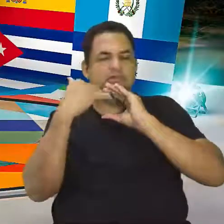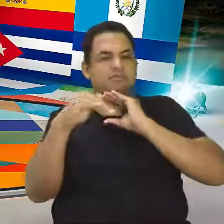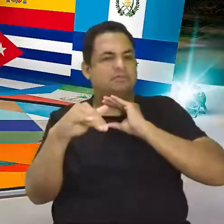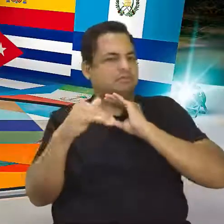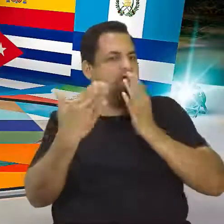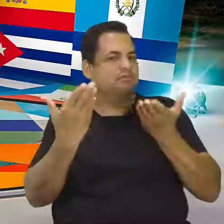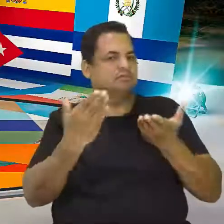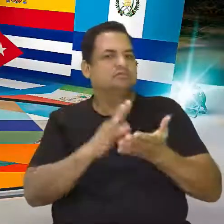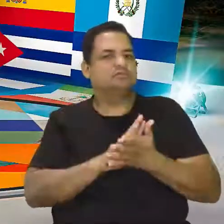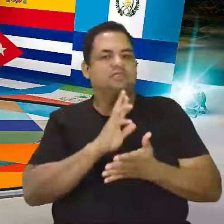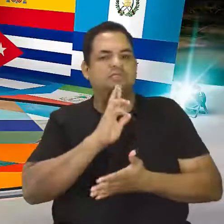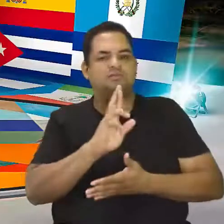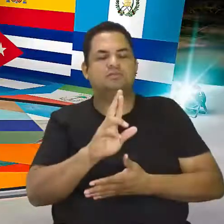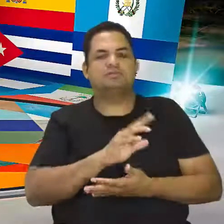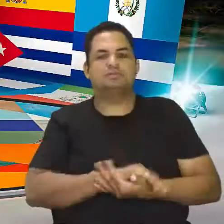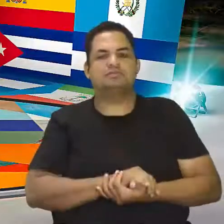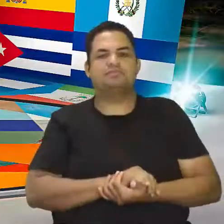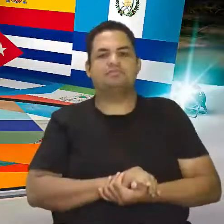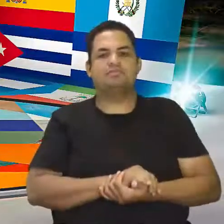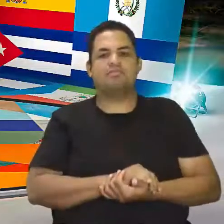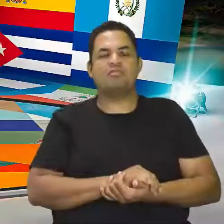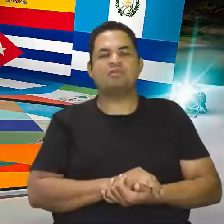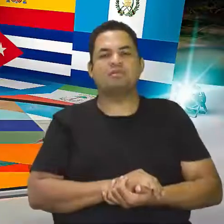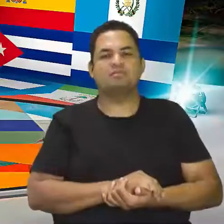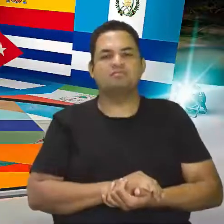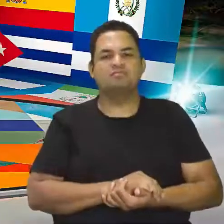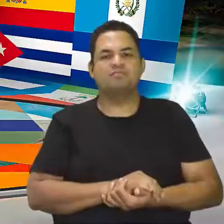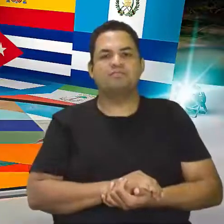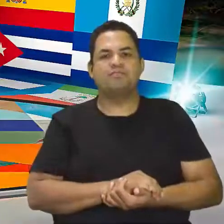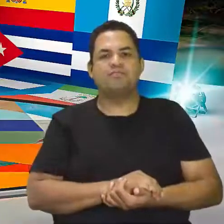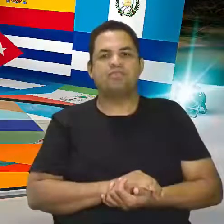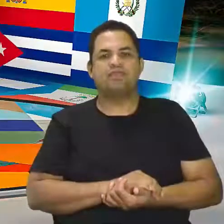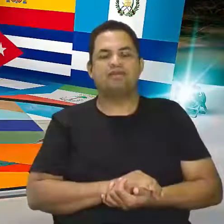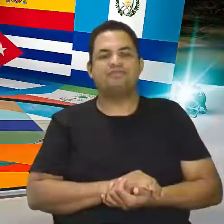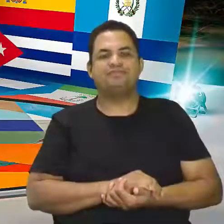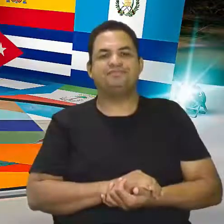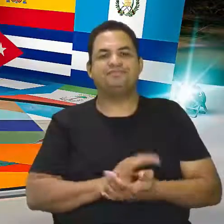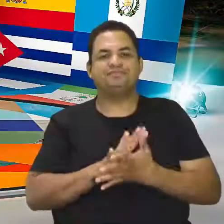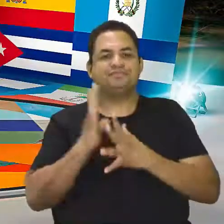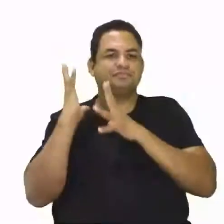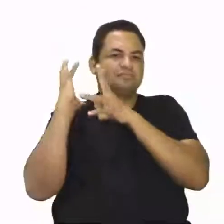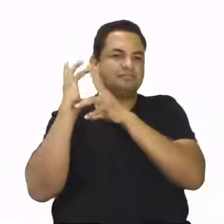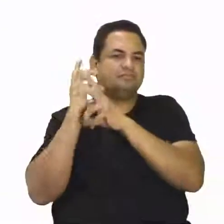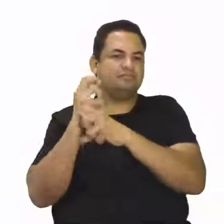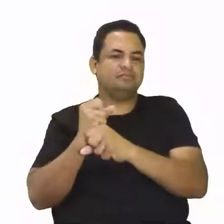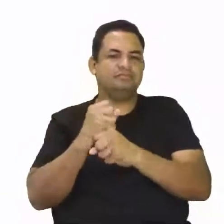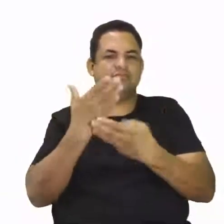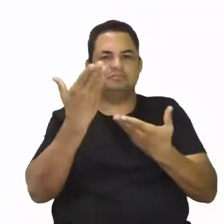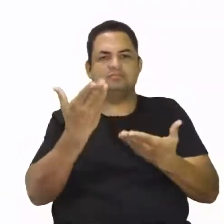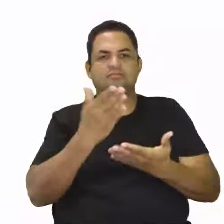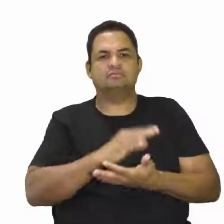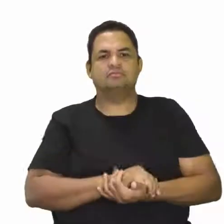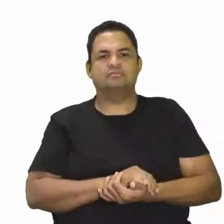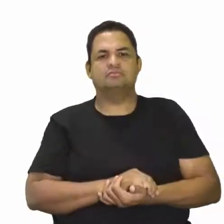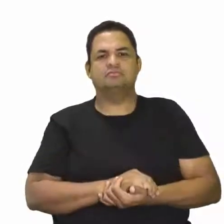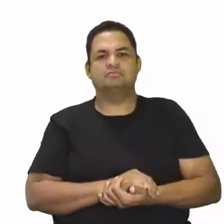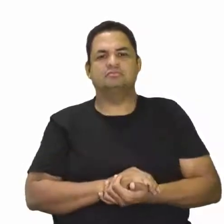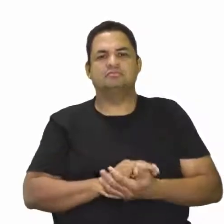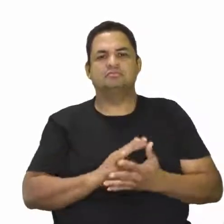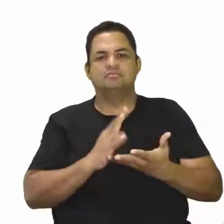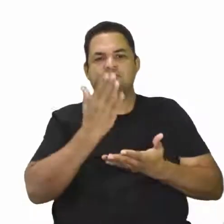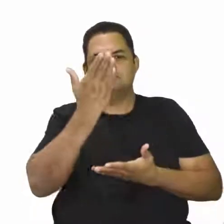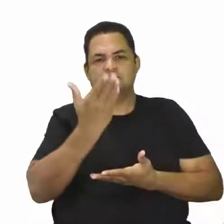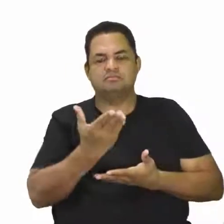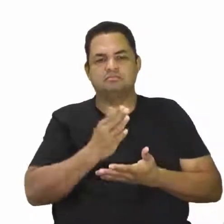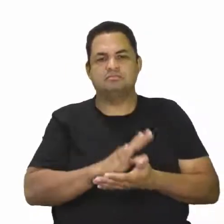vai responder vocês. Então, vamos lá para nossa revisão, professora. Então, na nossa avaliação, vamos ver tudo que